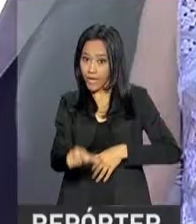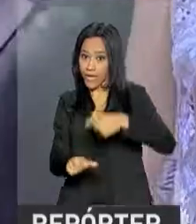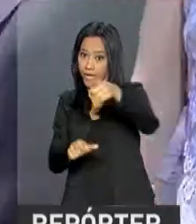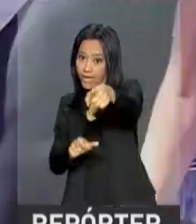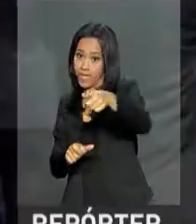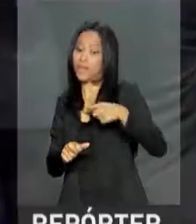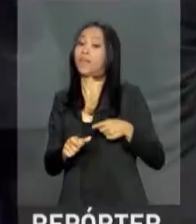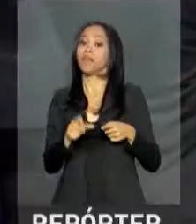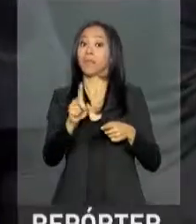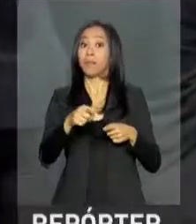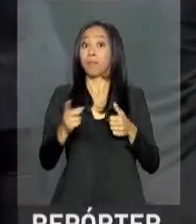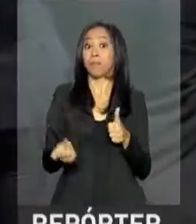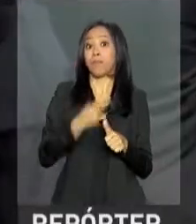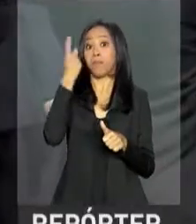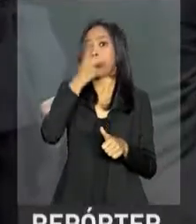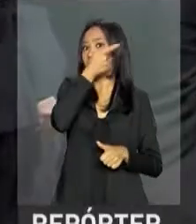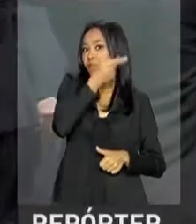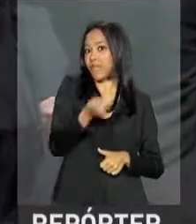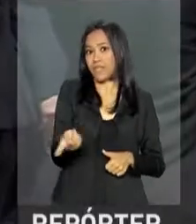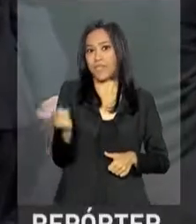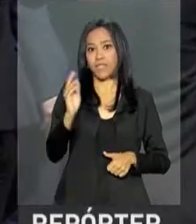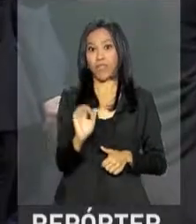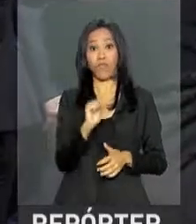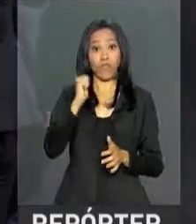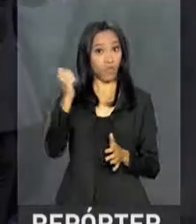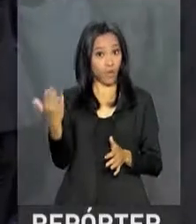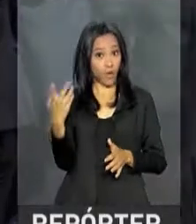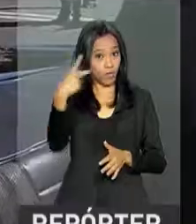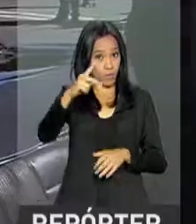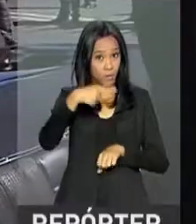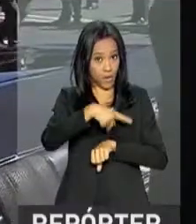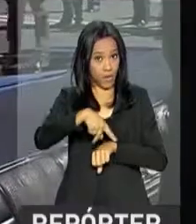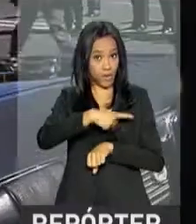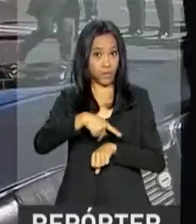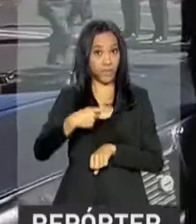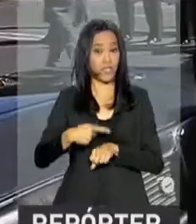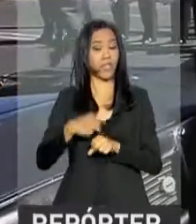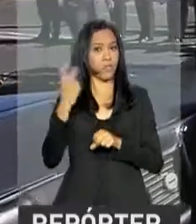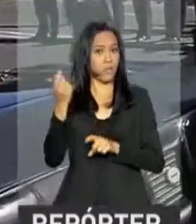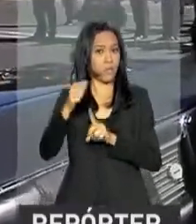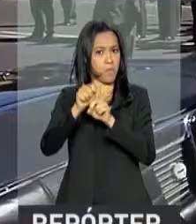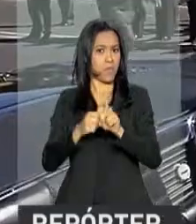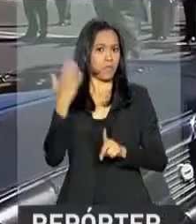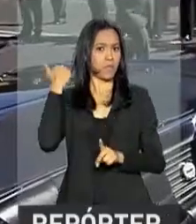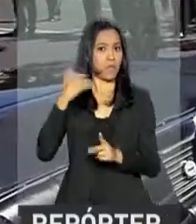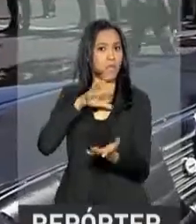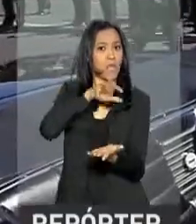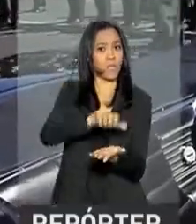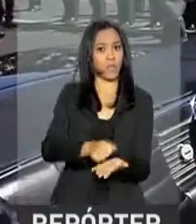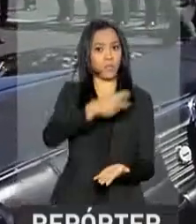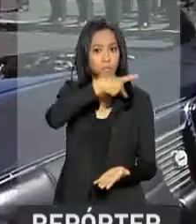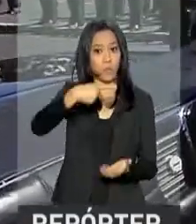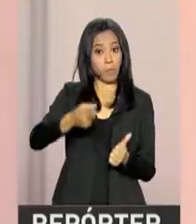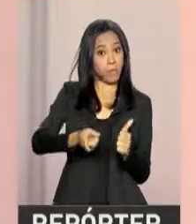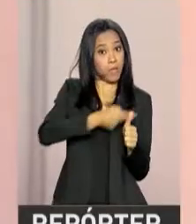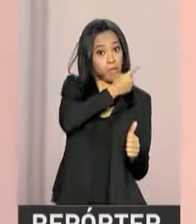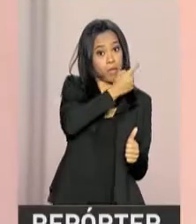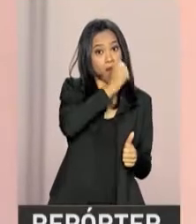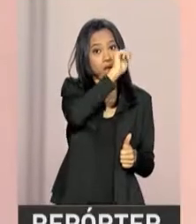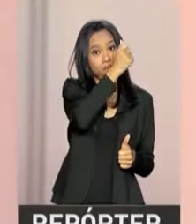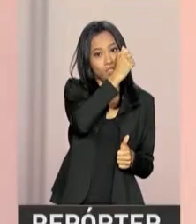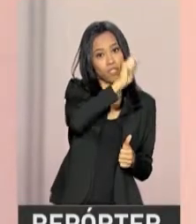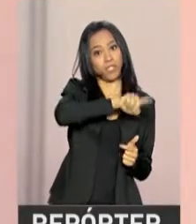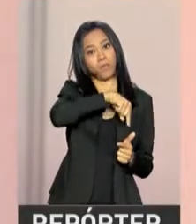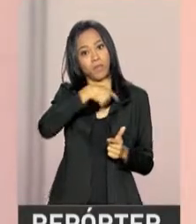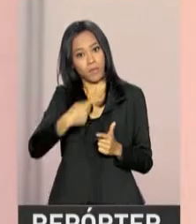brasil na primeira visita bilateral ao exterior após assumir o cargo no mês passado antes ele passa na argentina já o